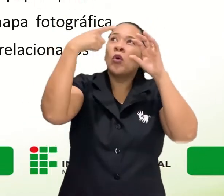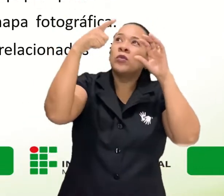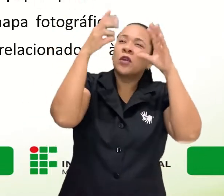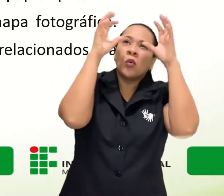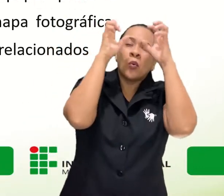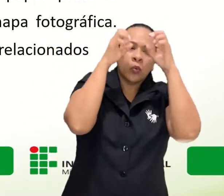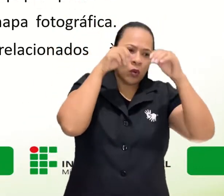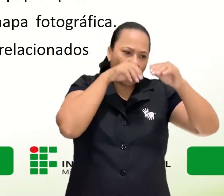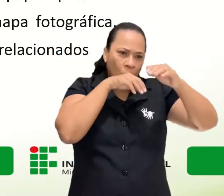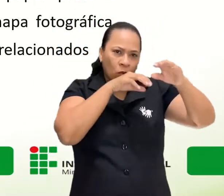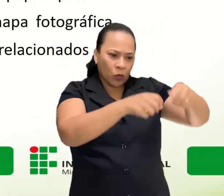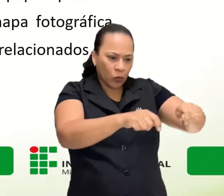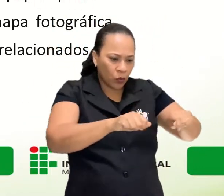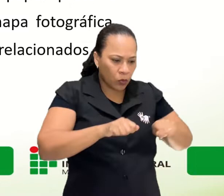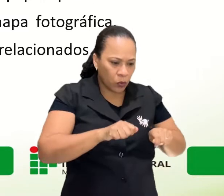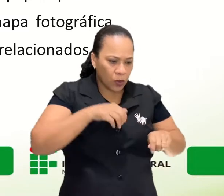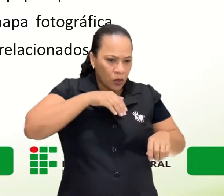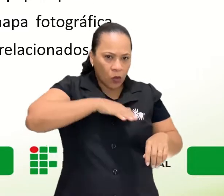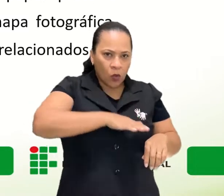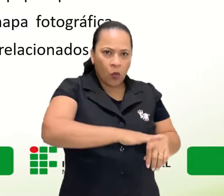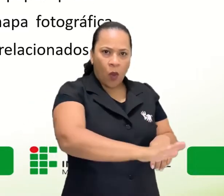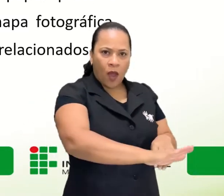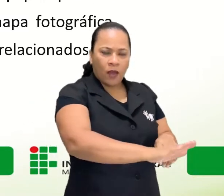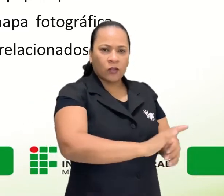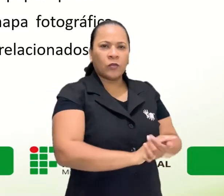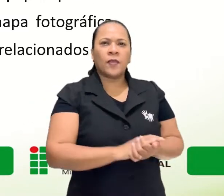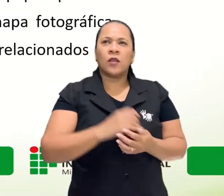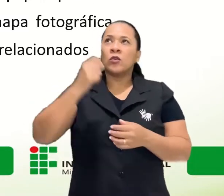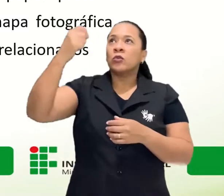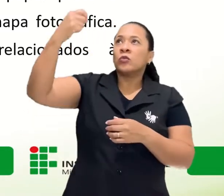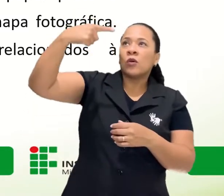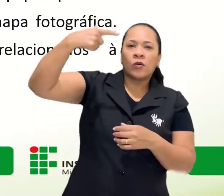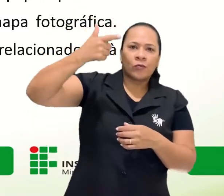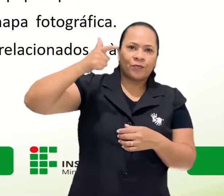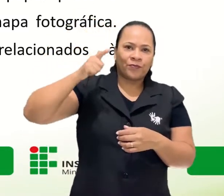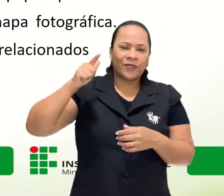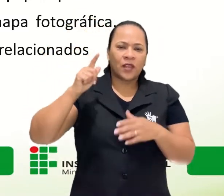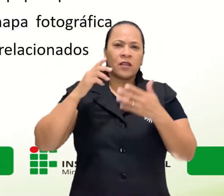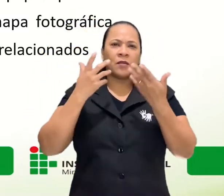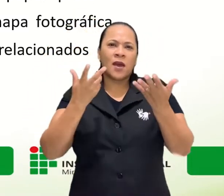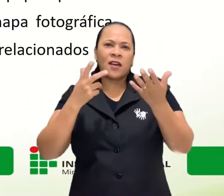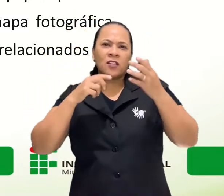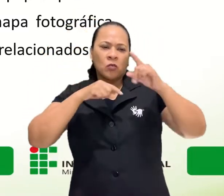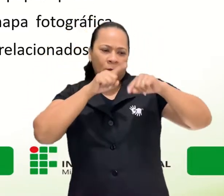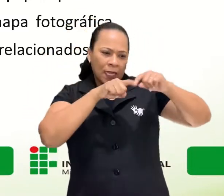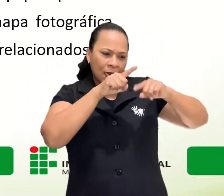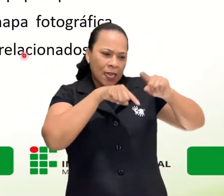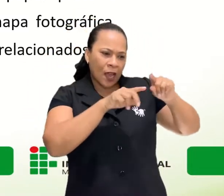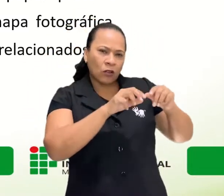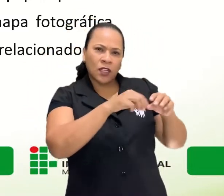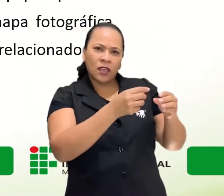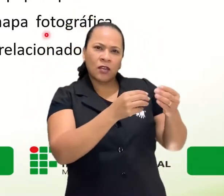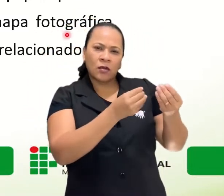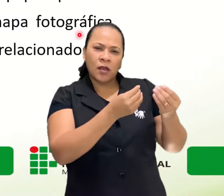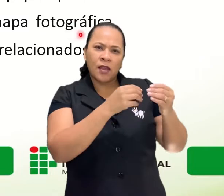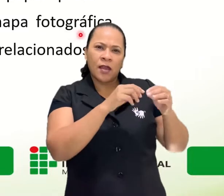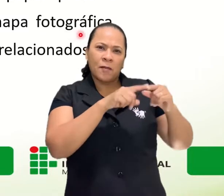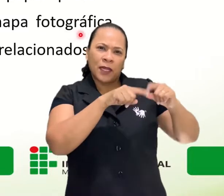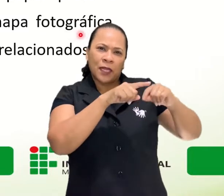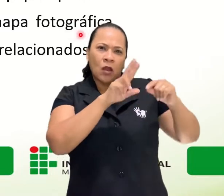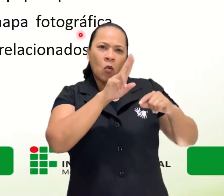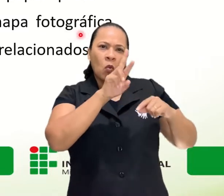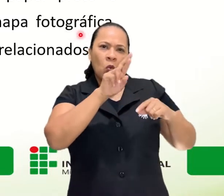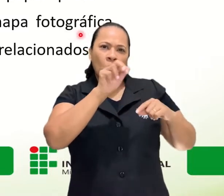espesso. Mesmo não tendo luz solar, esses materiais à base de urânio revelaram uma